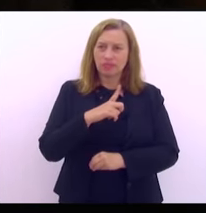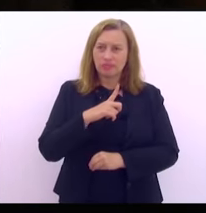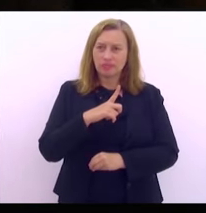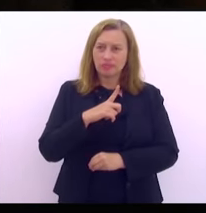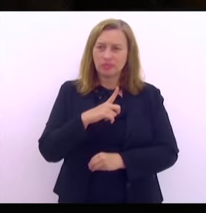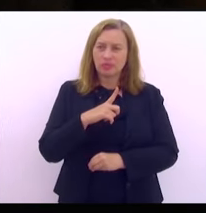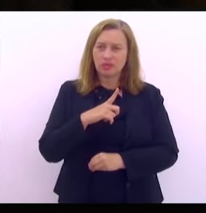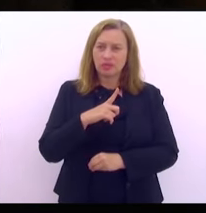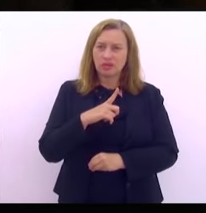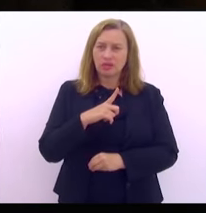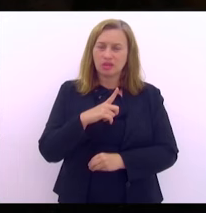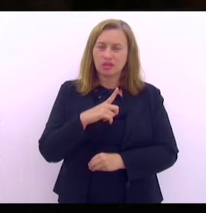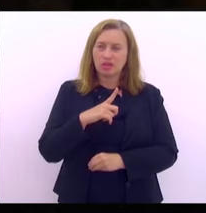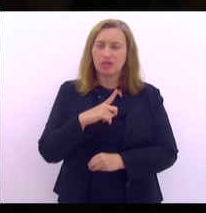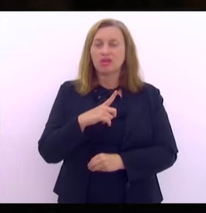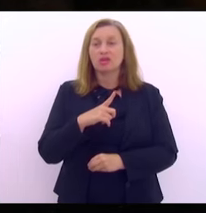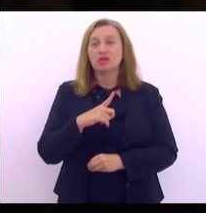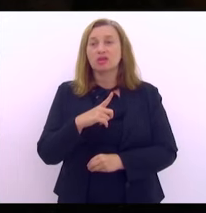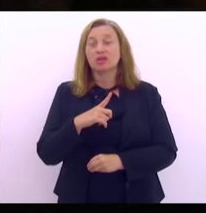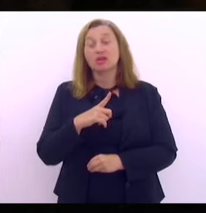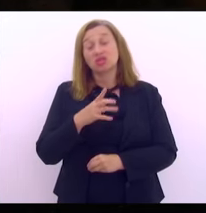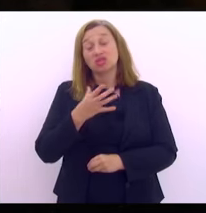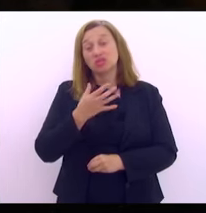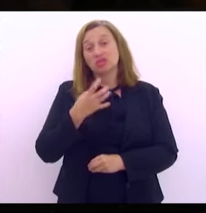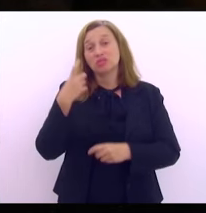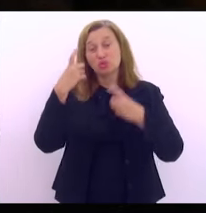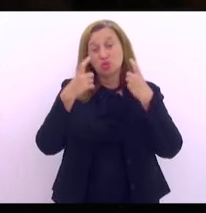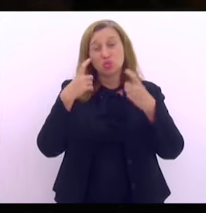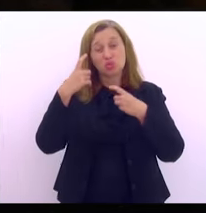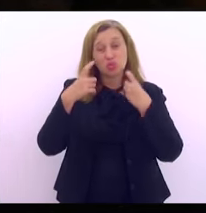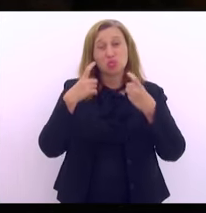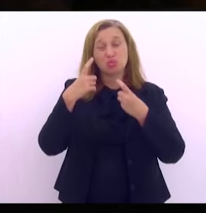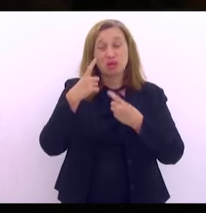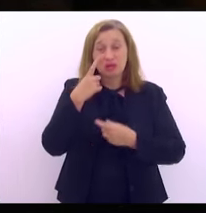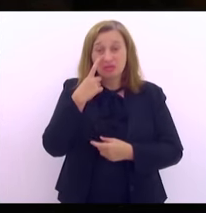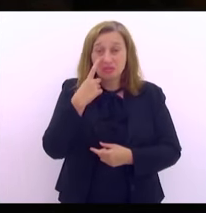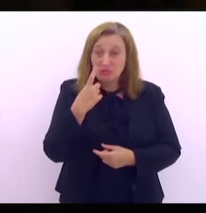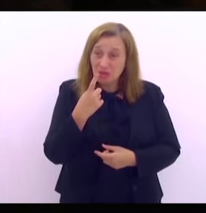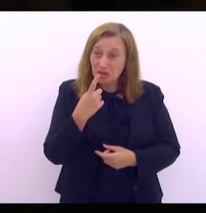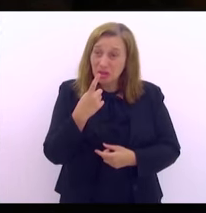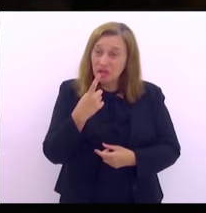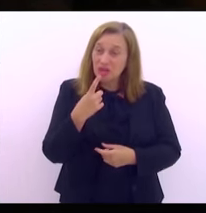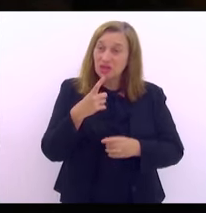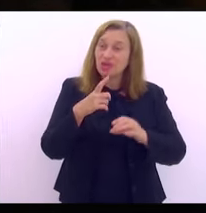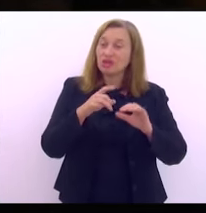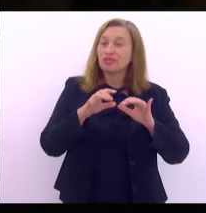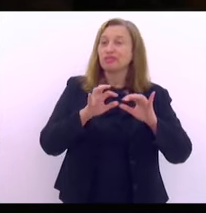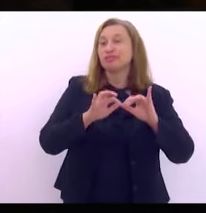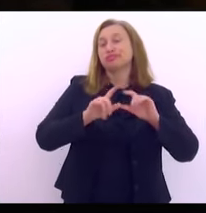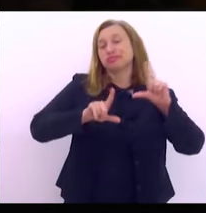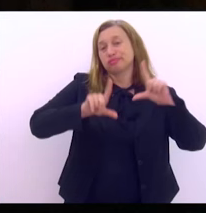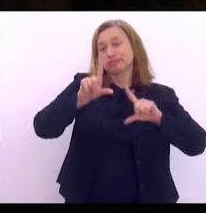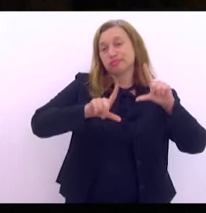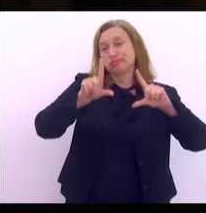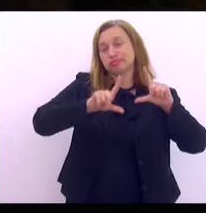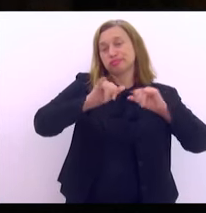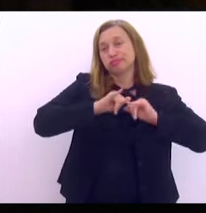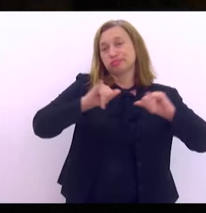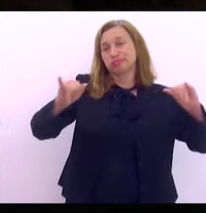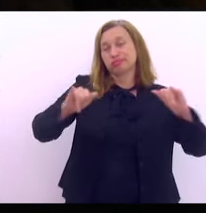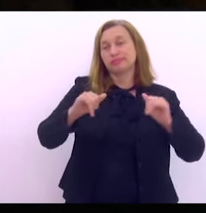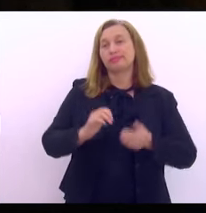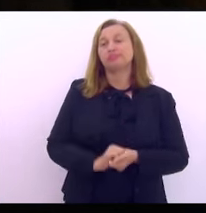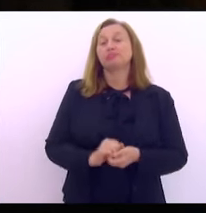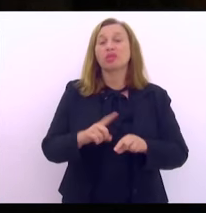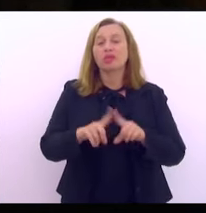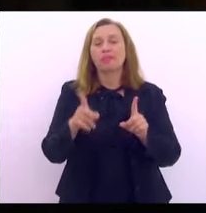ao vivo e às cores, a gente se aterroriza ao ver os canais televisivos.